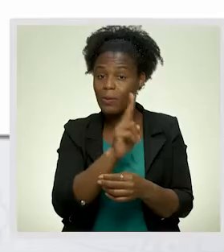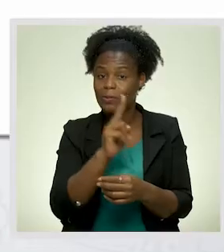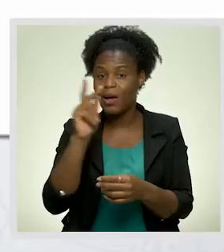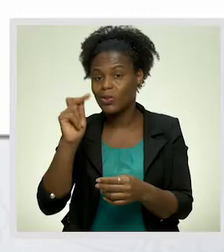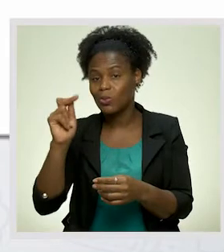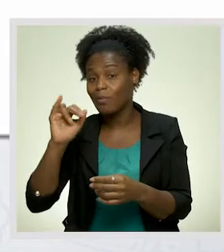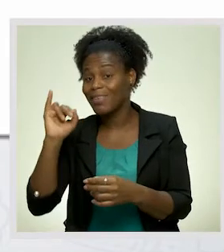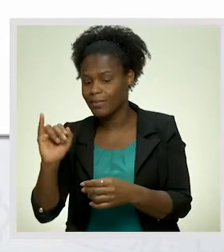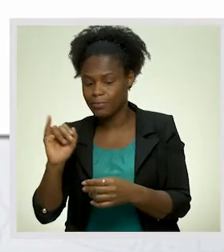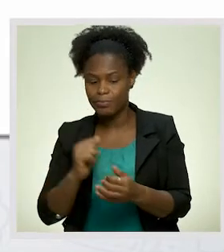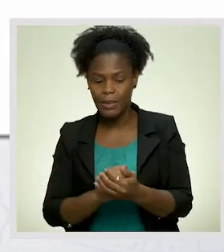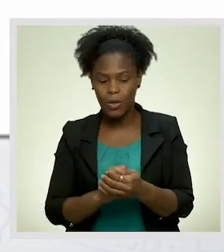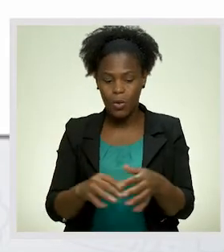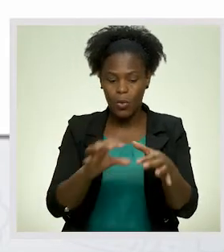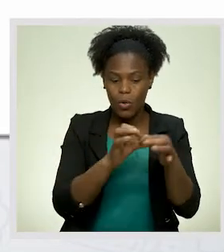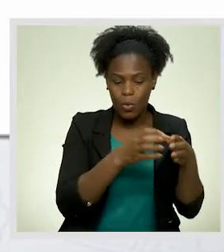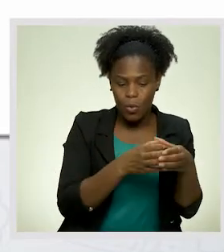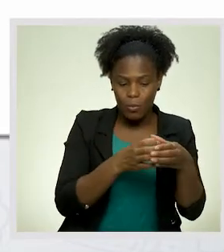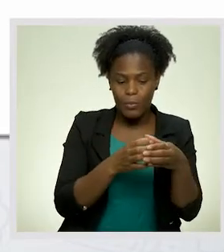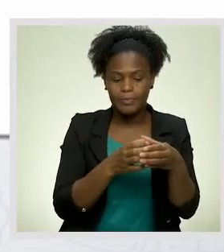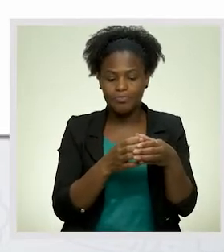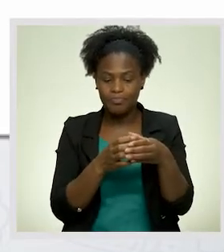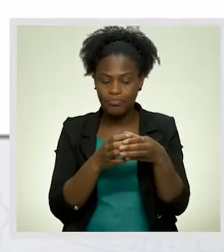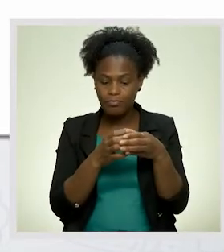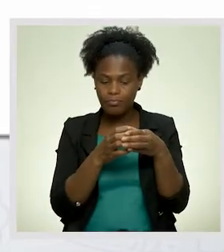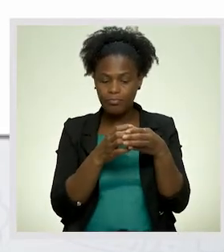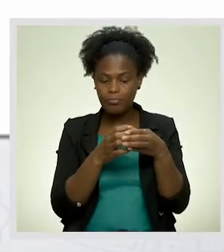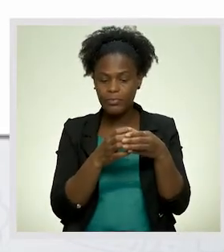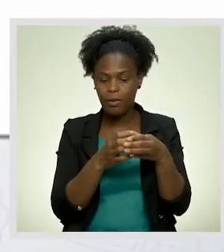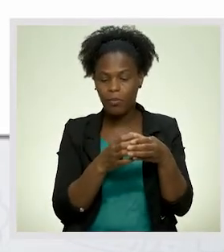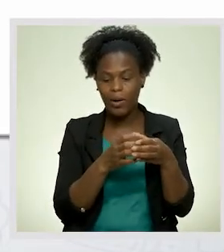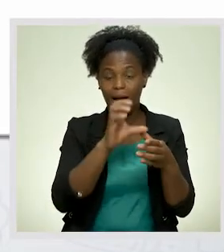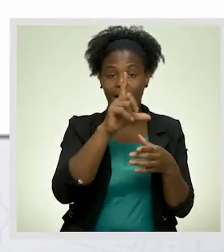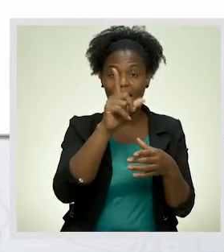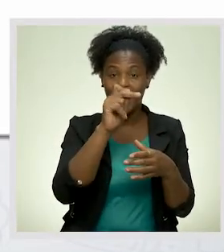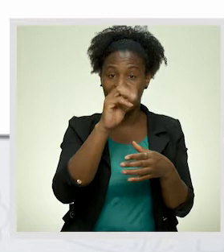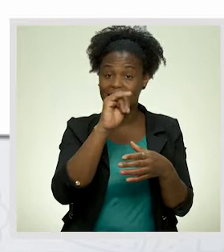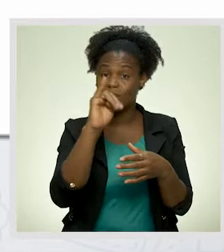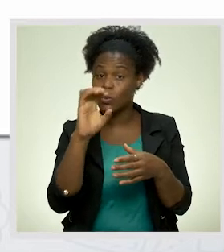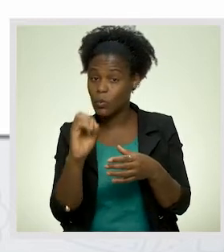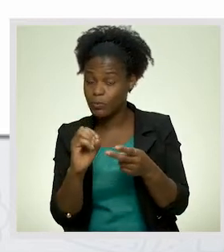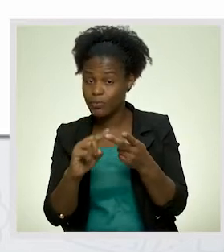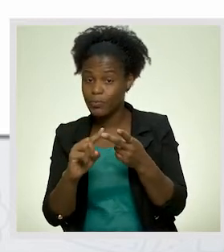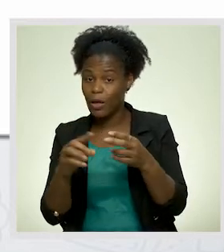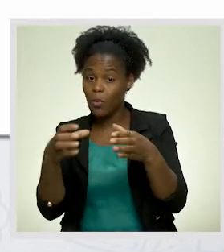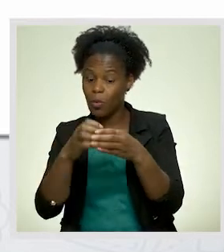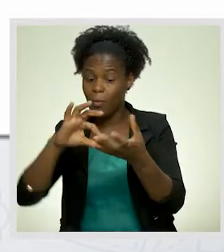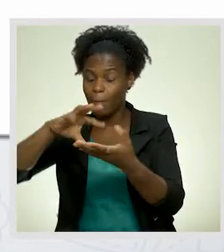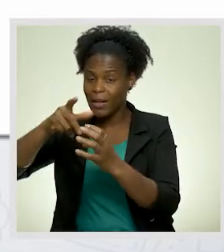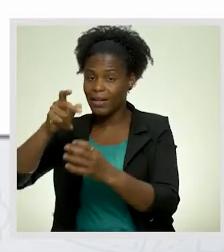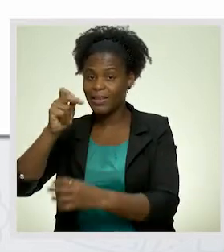planetas clássicos, temos o grupo dos planetas anões e temos o